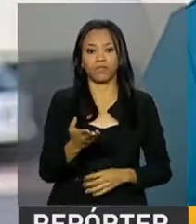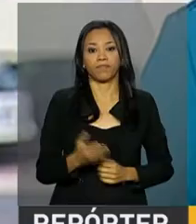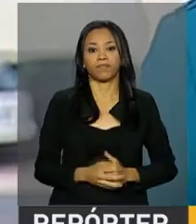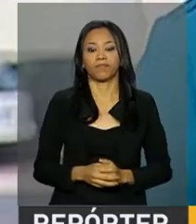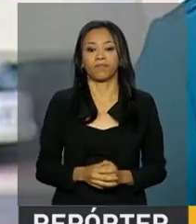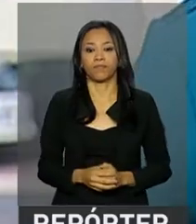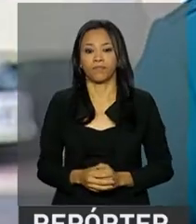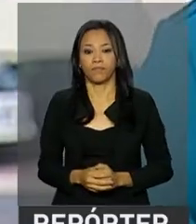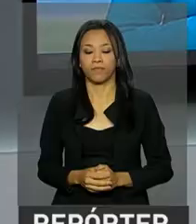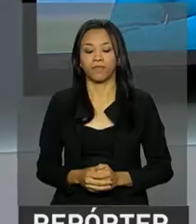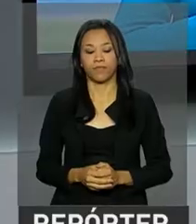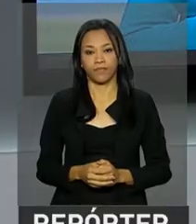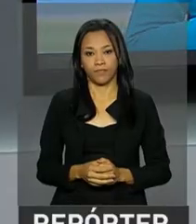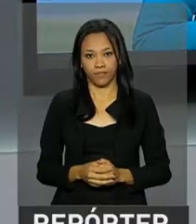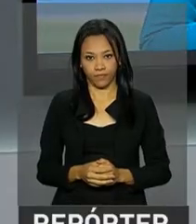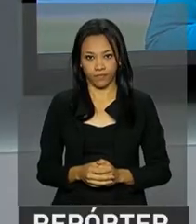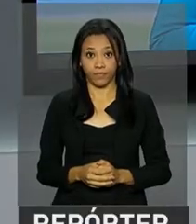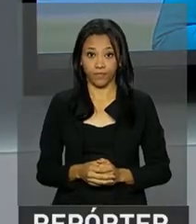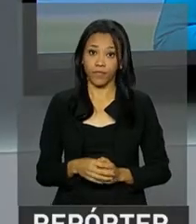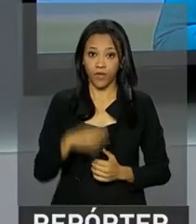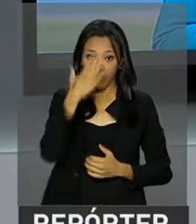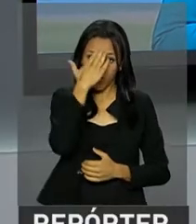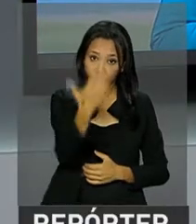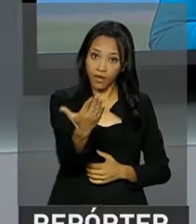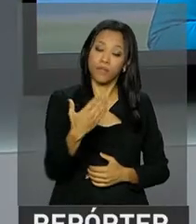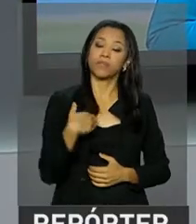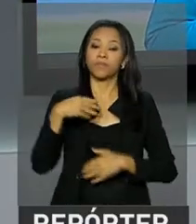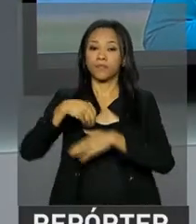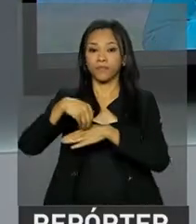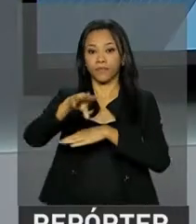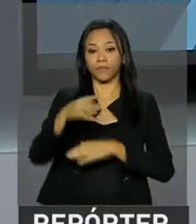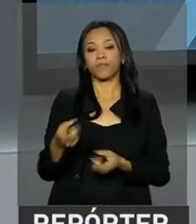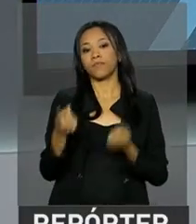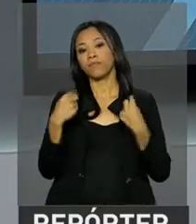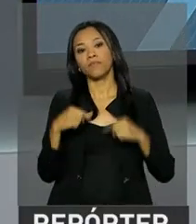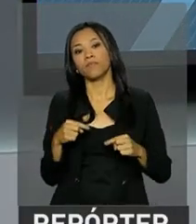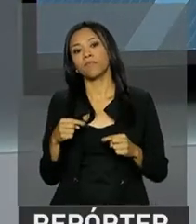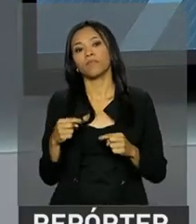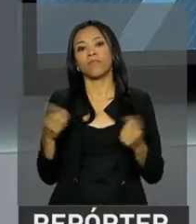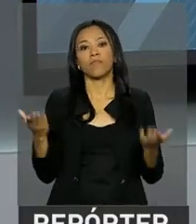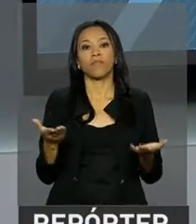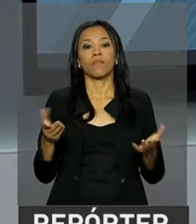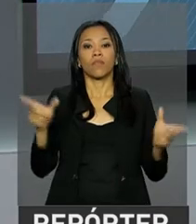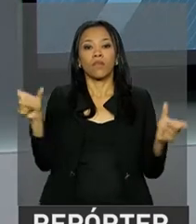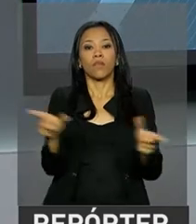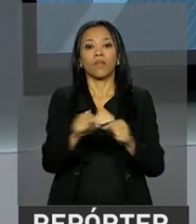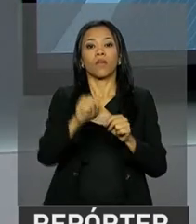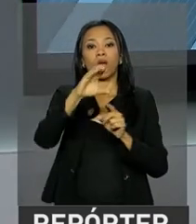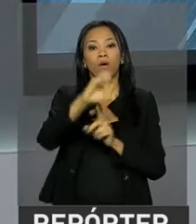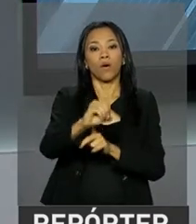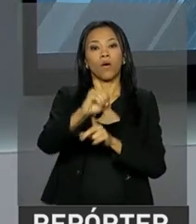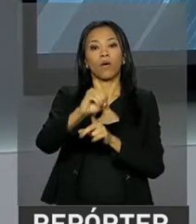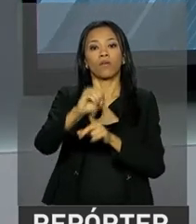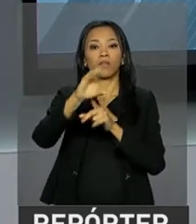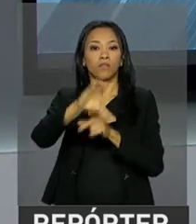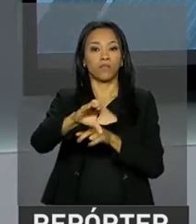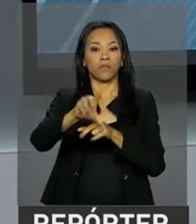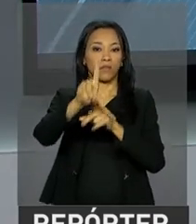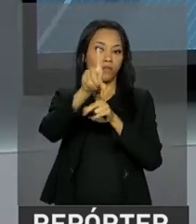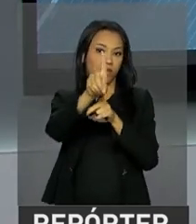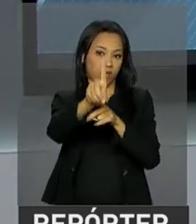receita.fazenda.gov.br. Volto com você, Leandro. Ok, Mara, obrigado pelas suas informações. Olha, a Organização para a Cooperação e